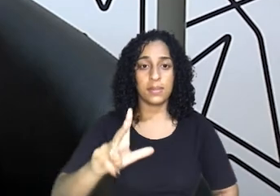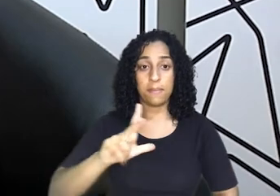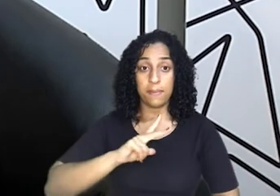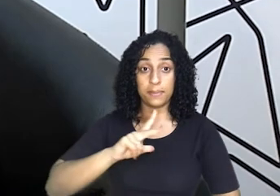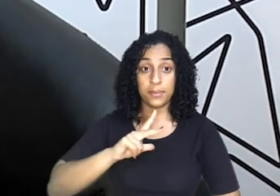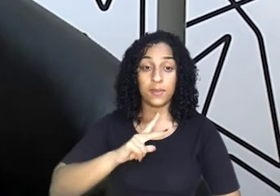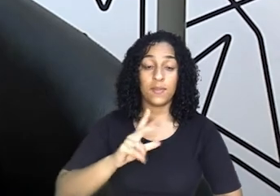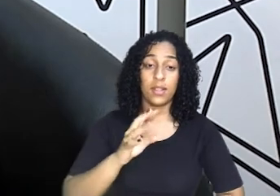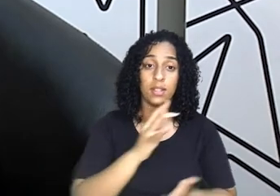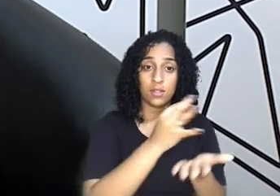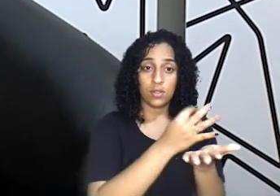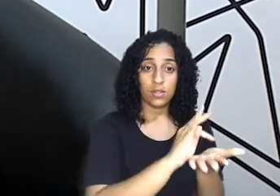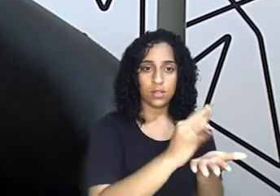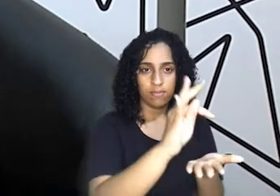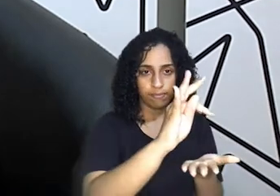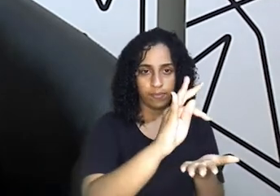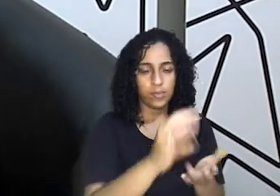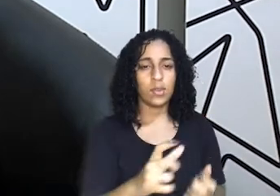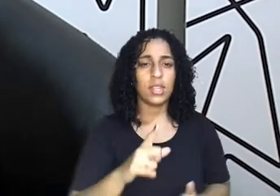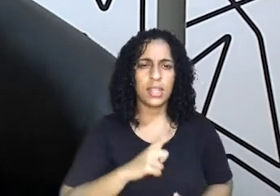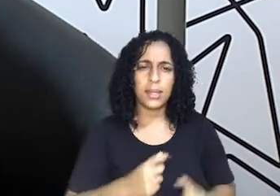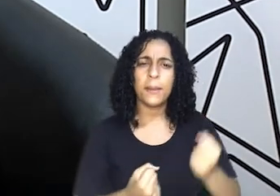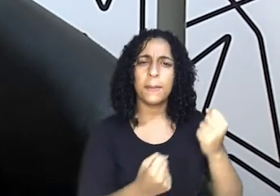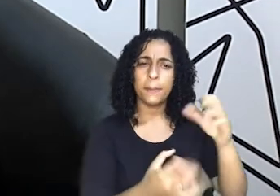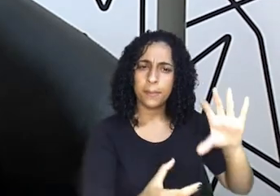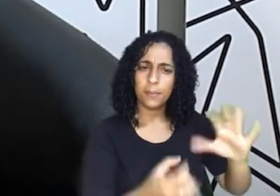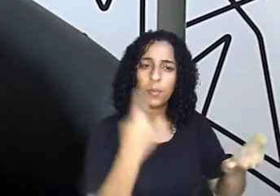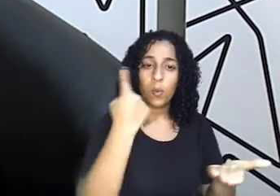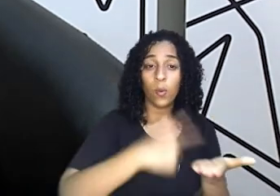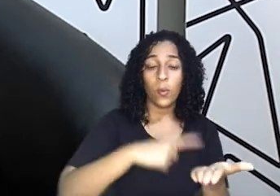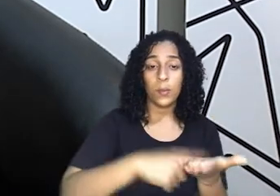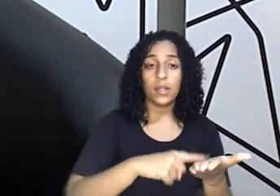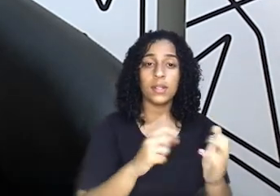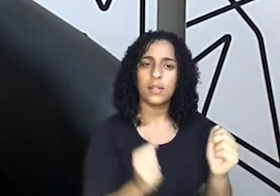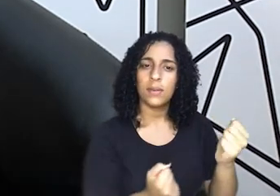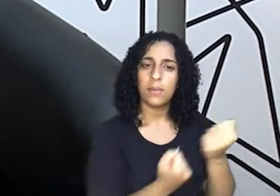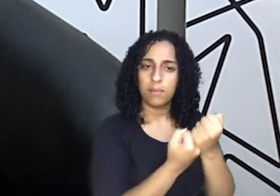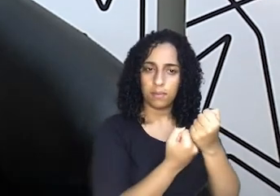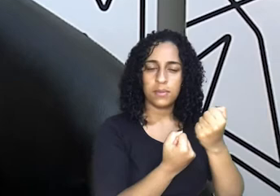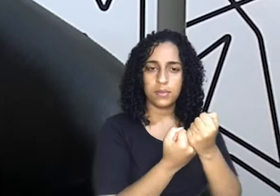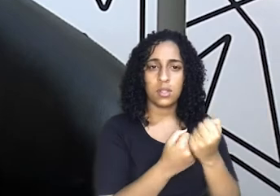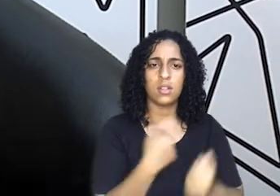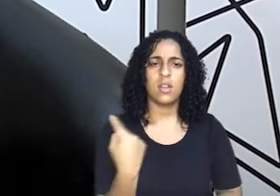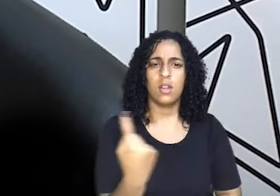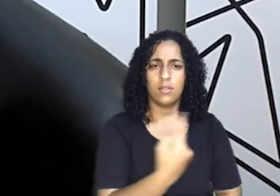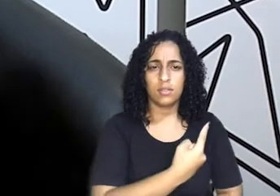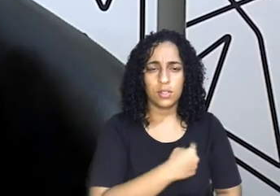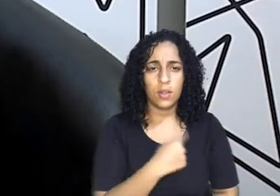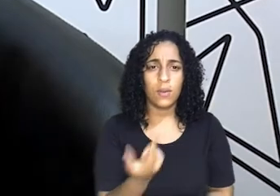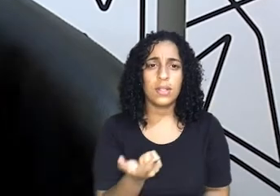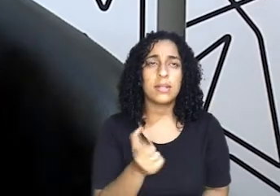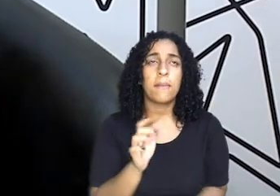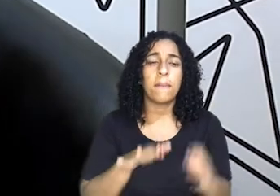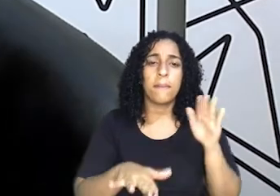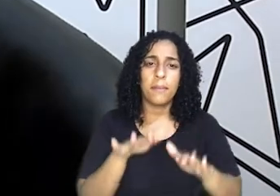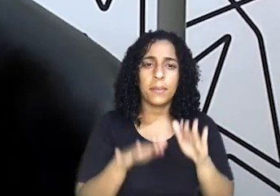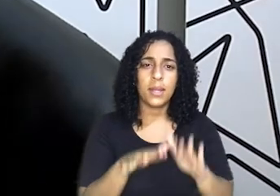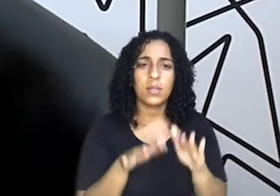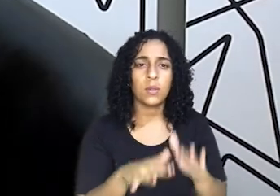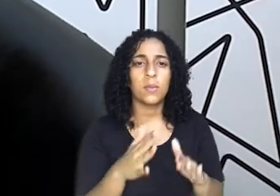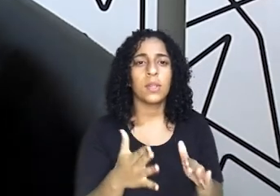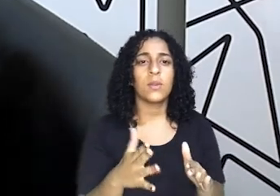tecnologia ao fazemos essas parcerias nós vamos é meio que